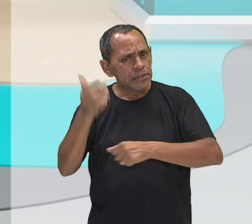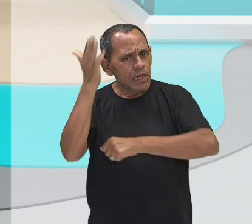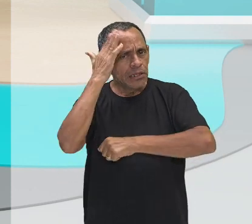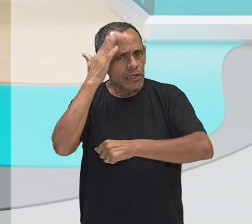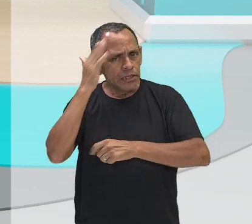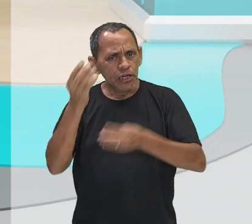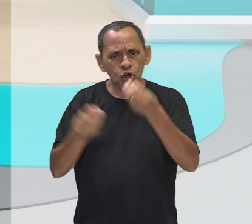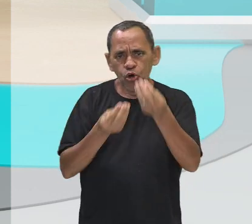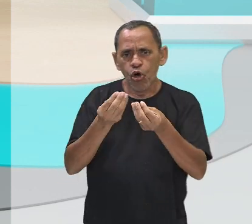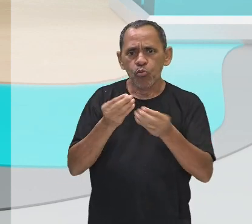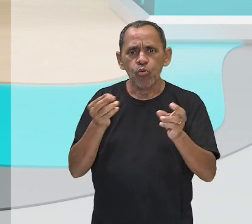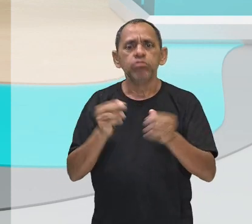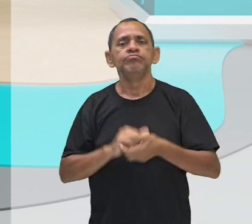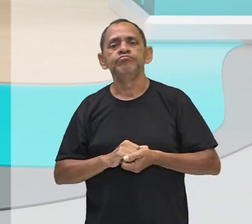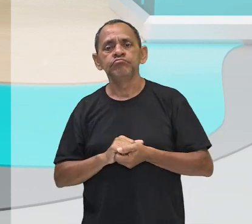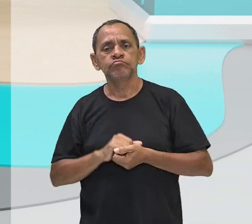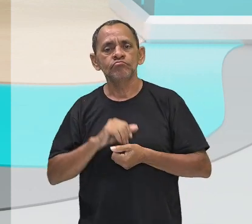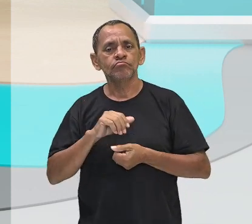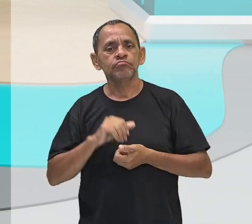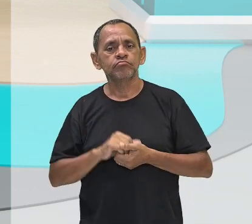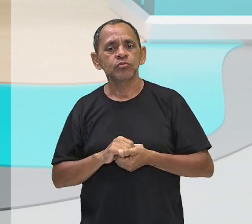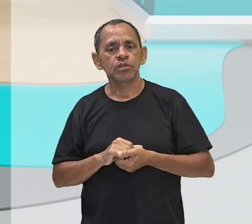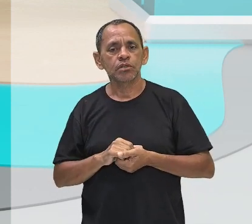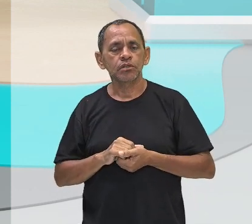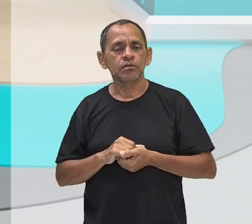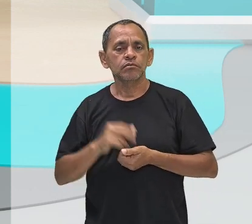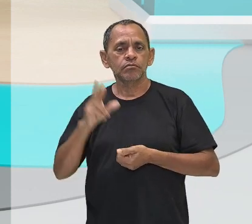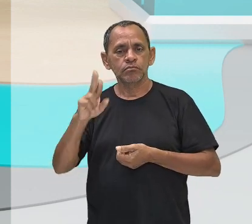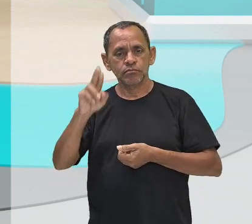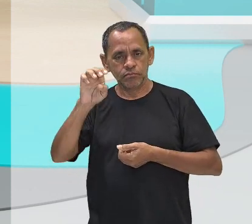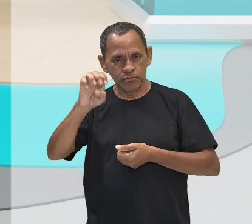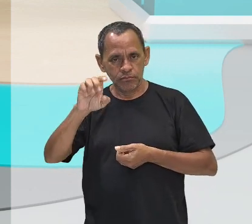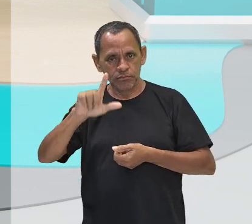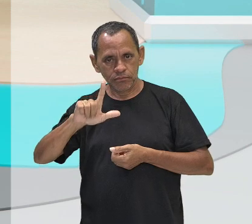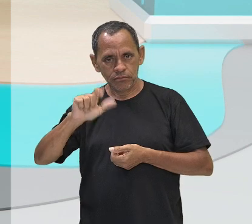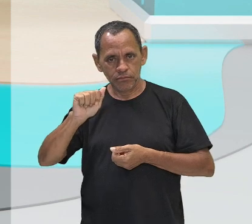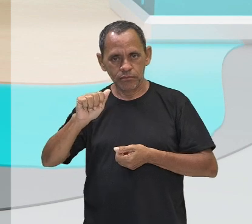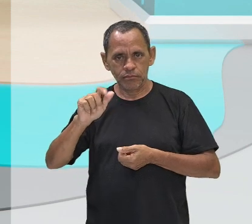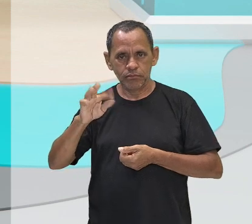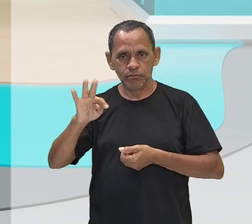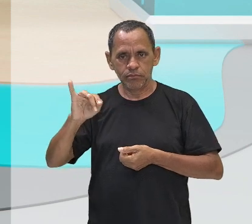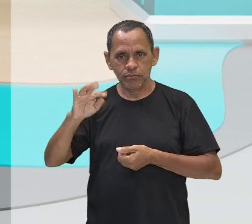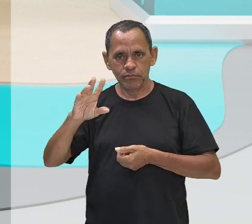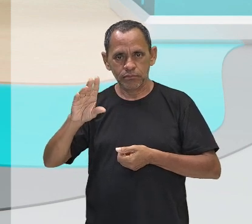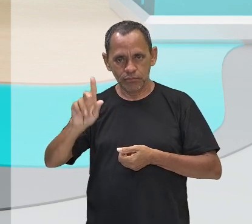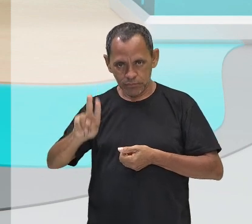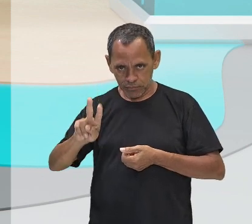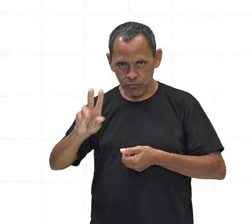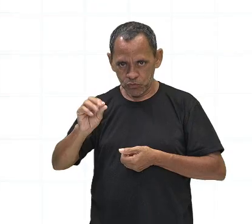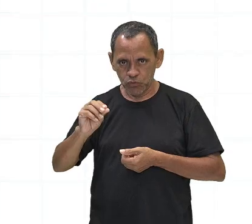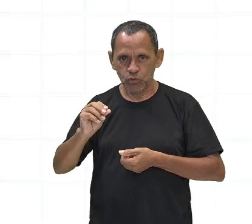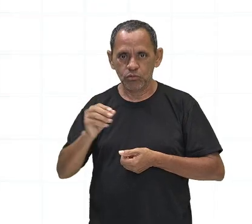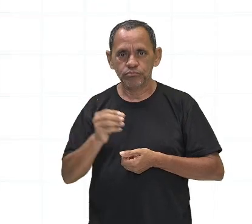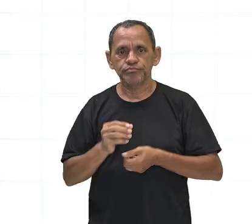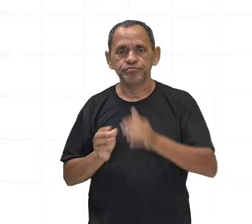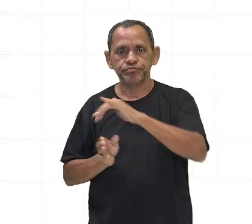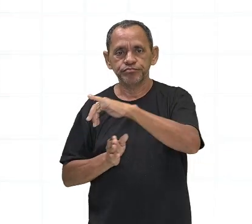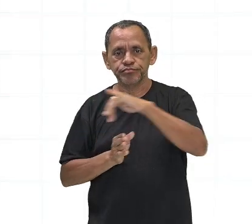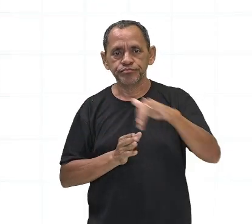ou confirmando a fala do nosso locutor. Nós vamos ver alguns exemplos para ficar mais fácil para vocês o entendimento. Olha